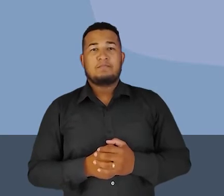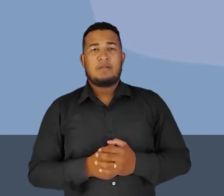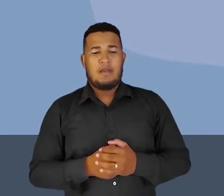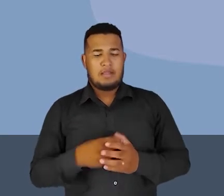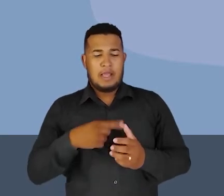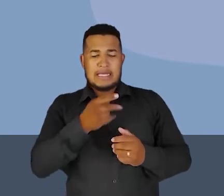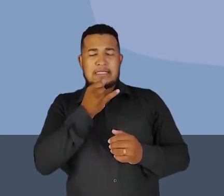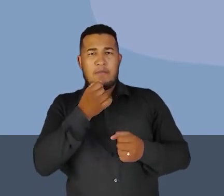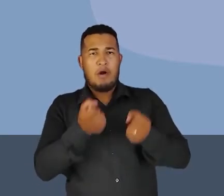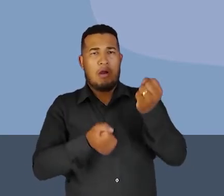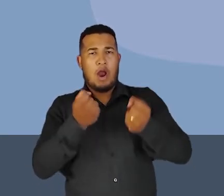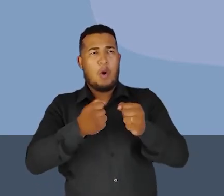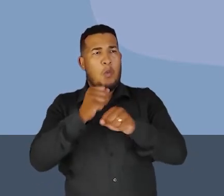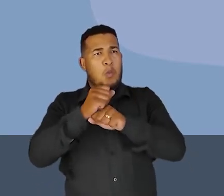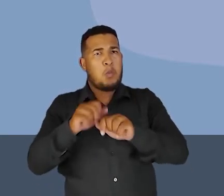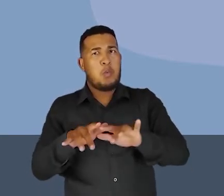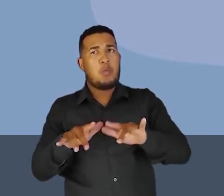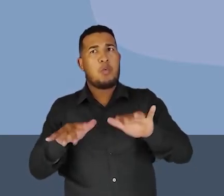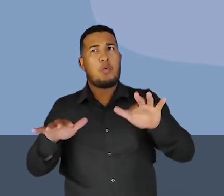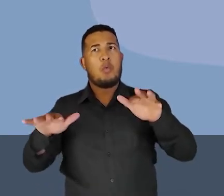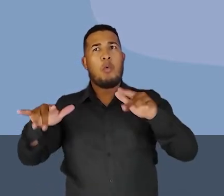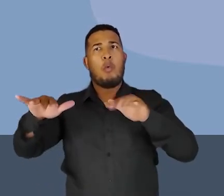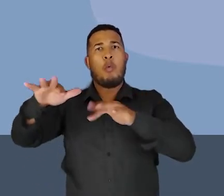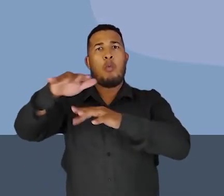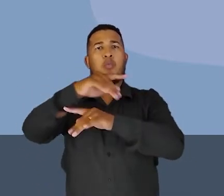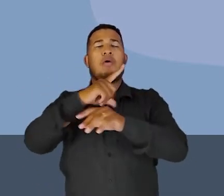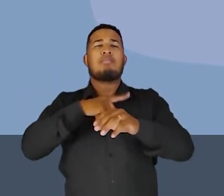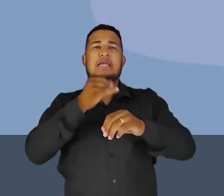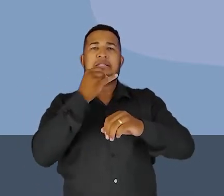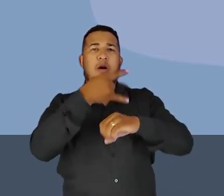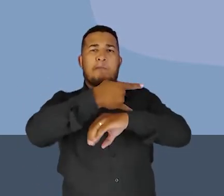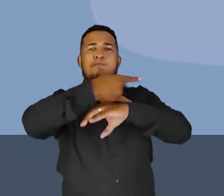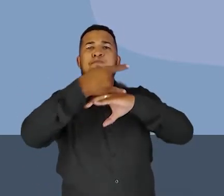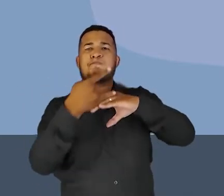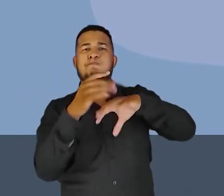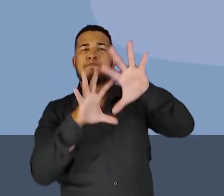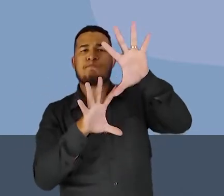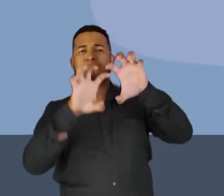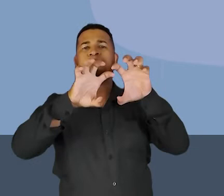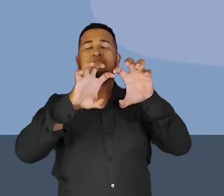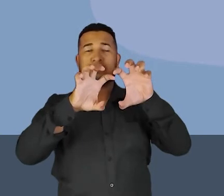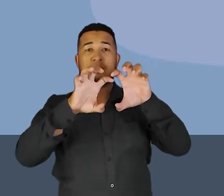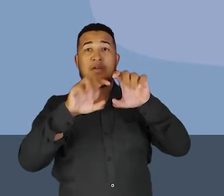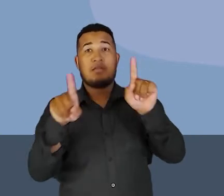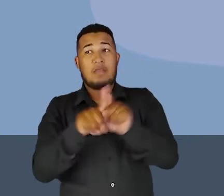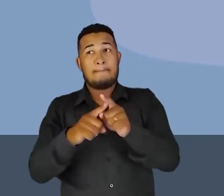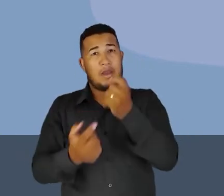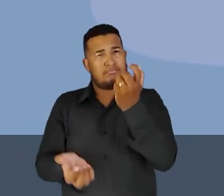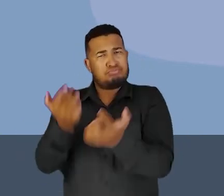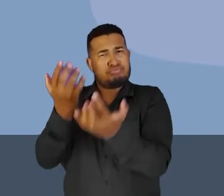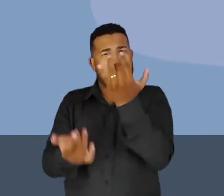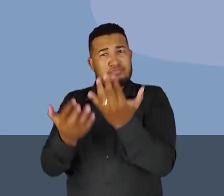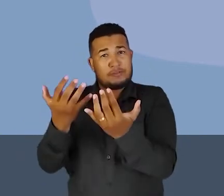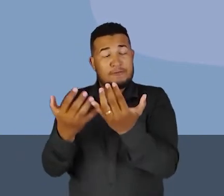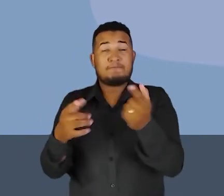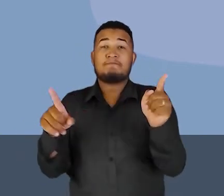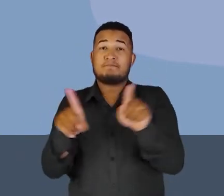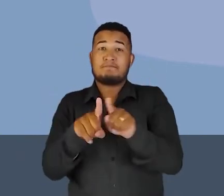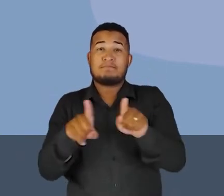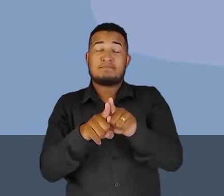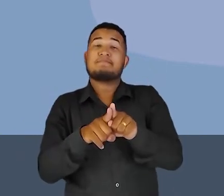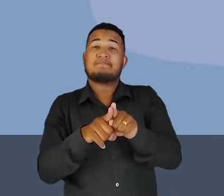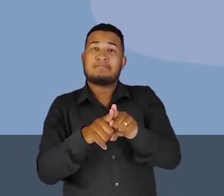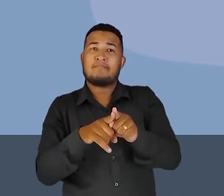dos carros gera efeito estufa. As queimadas produzem efeito estufa. E cerveja com